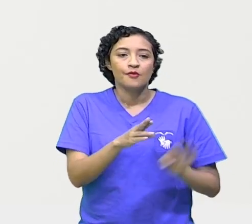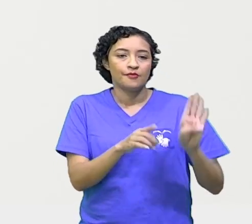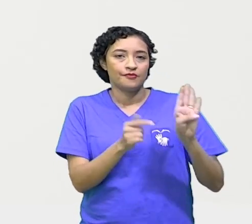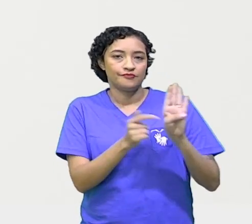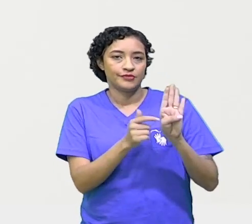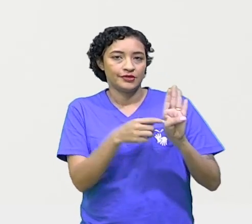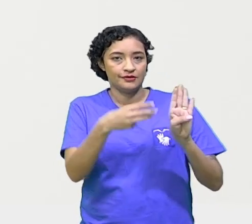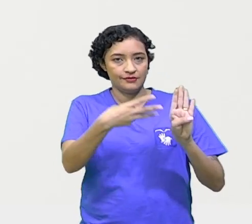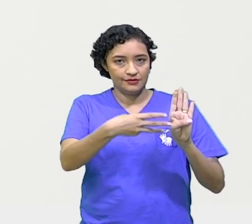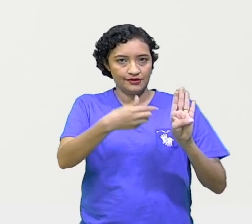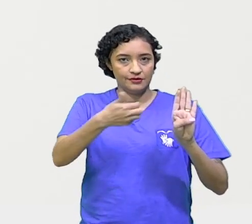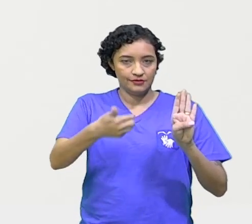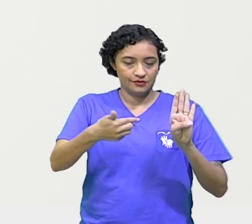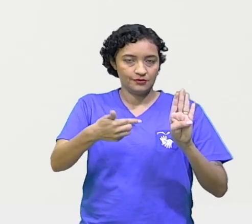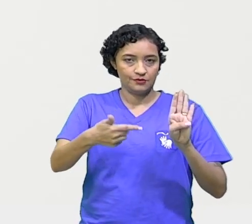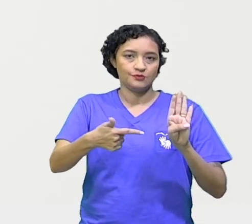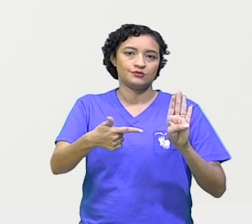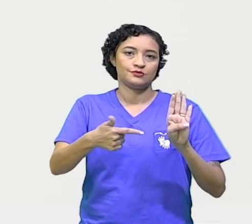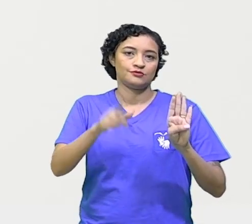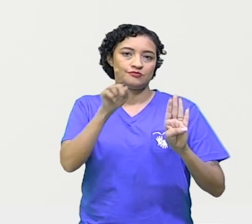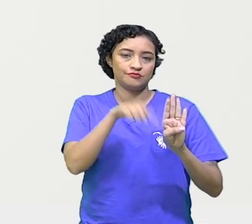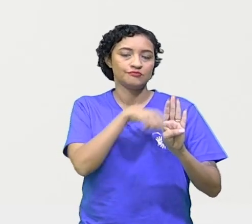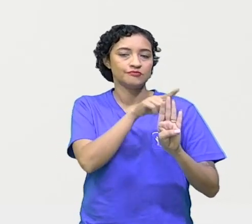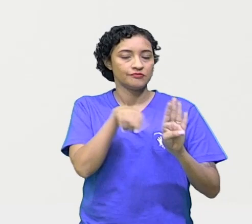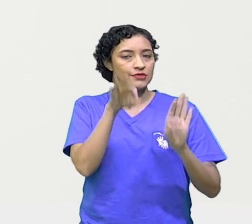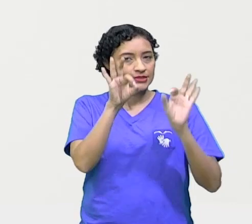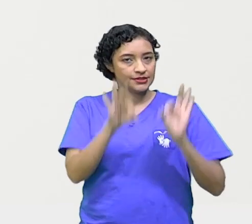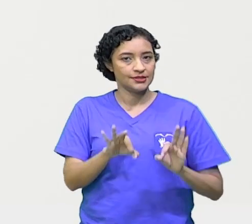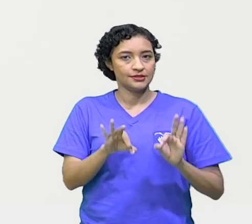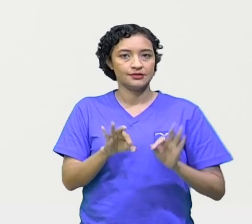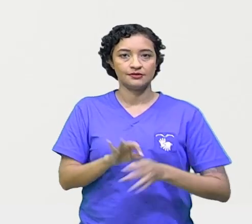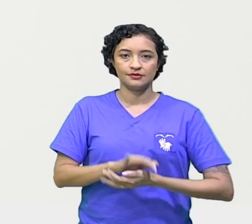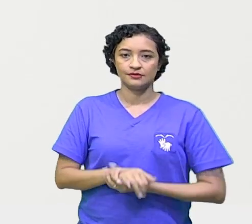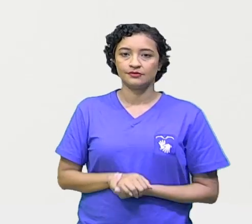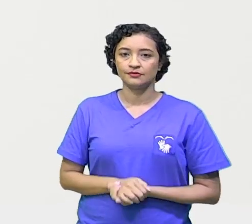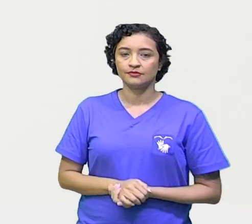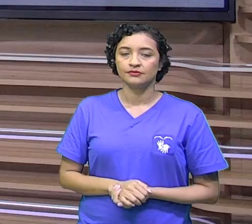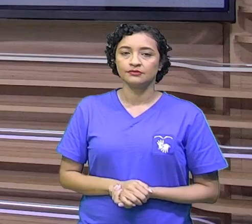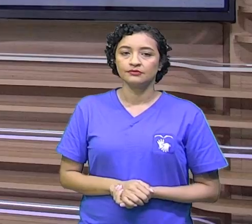B, 32 centímetros.